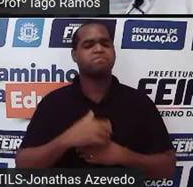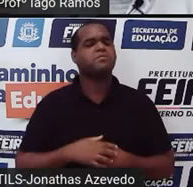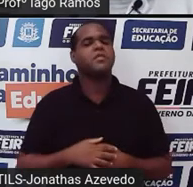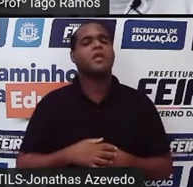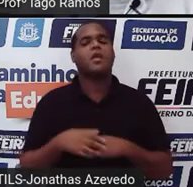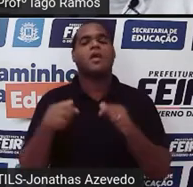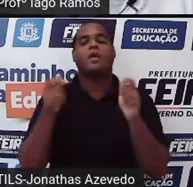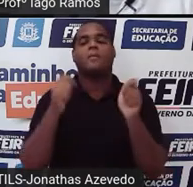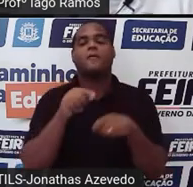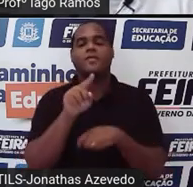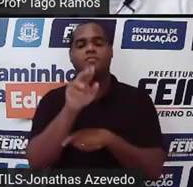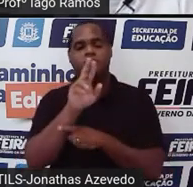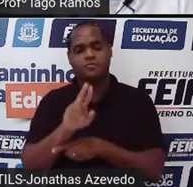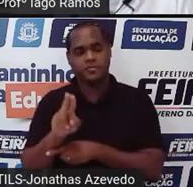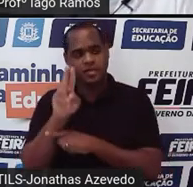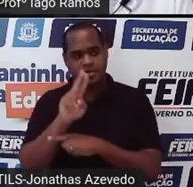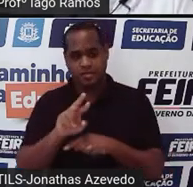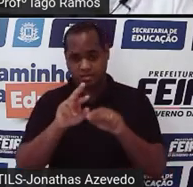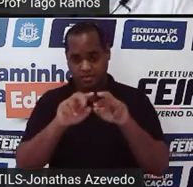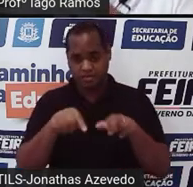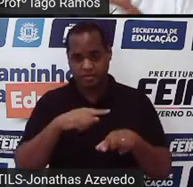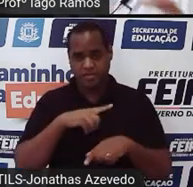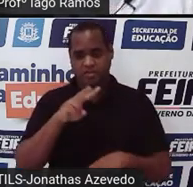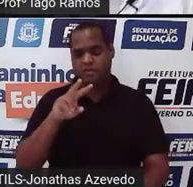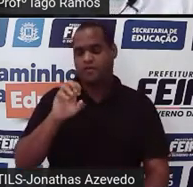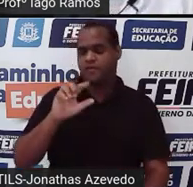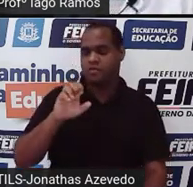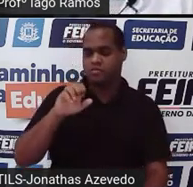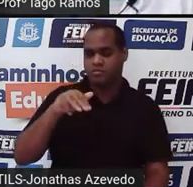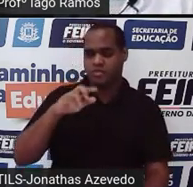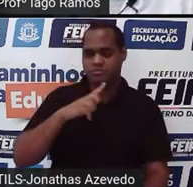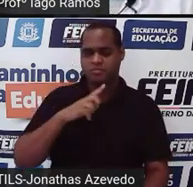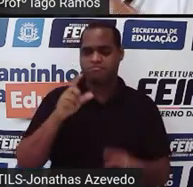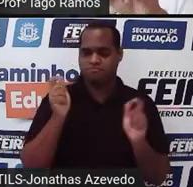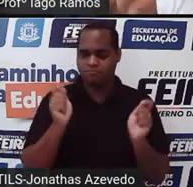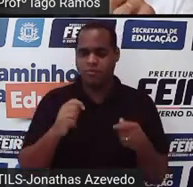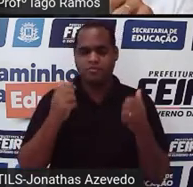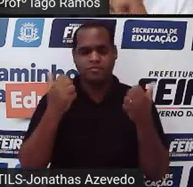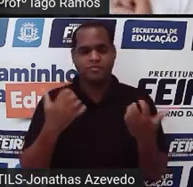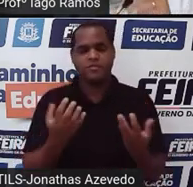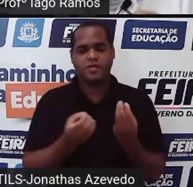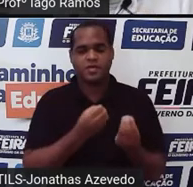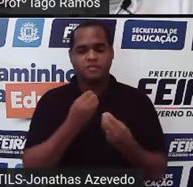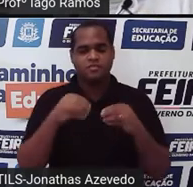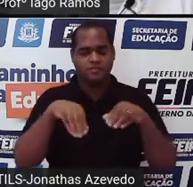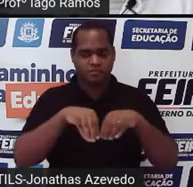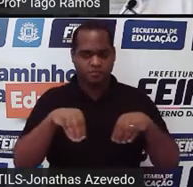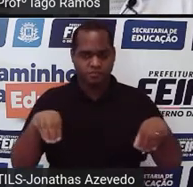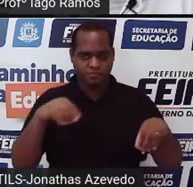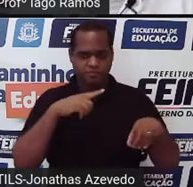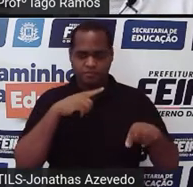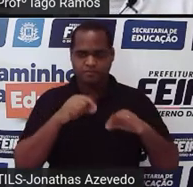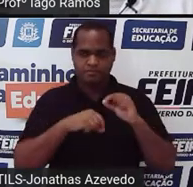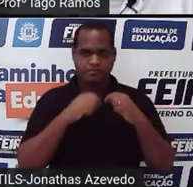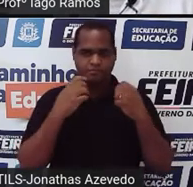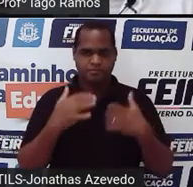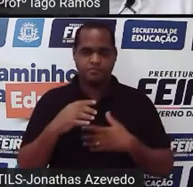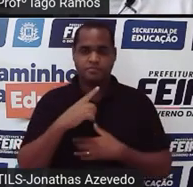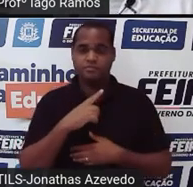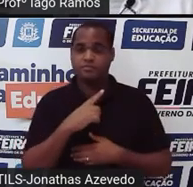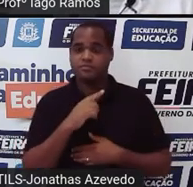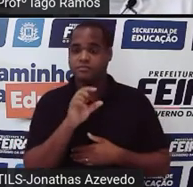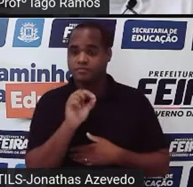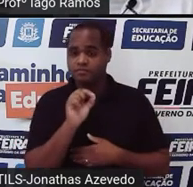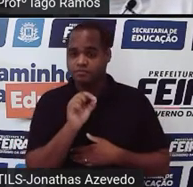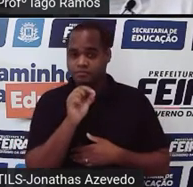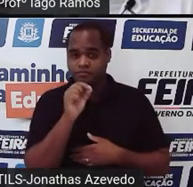usar esses cubinhos para medir o volume de um paralelepípedo e aí a gente viu o seguinte o que